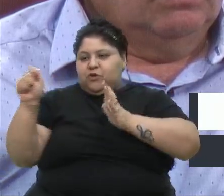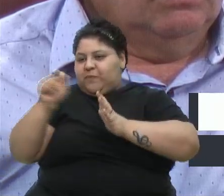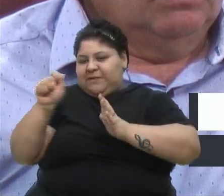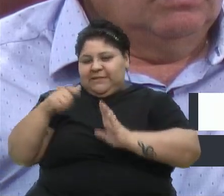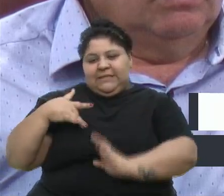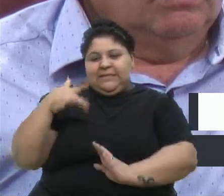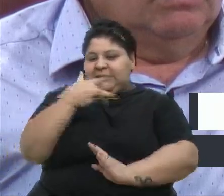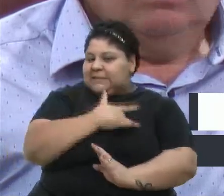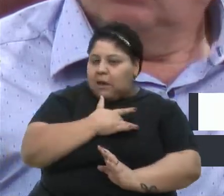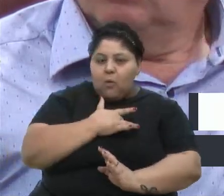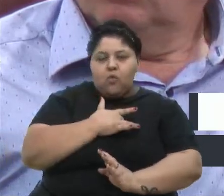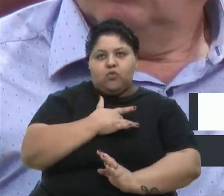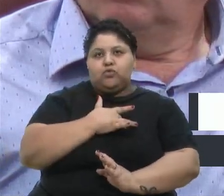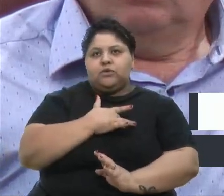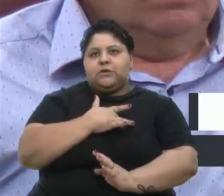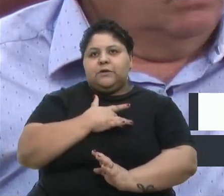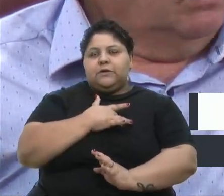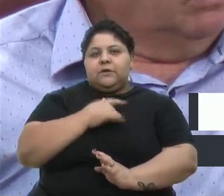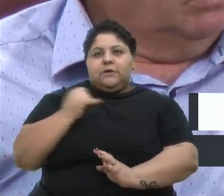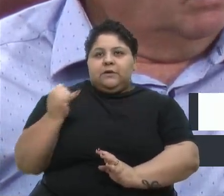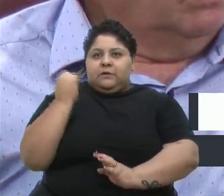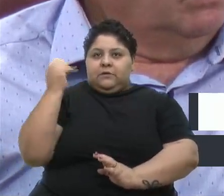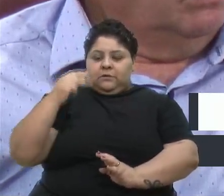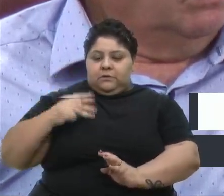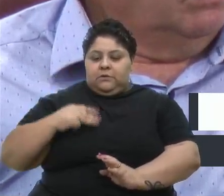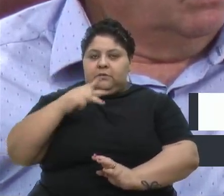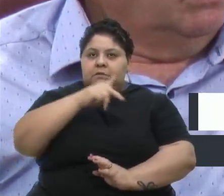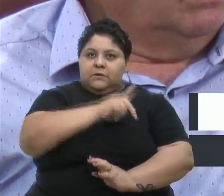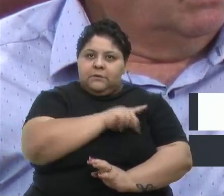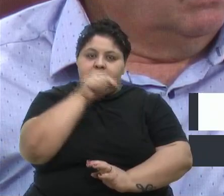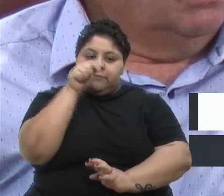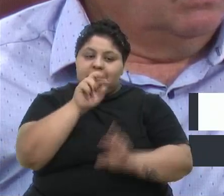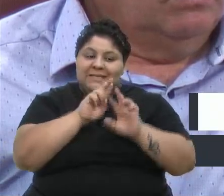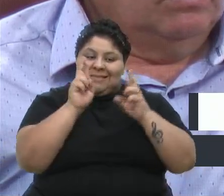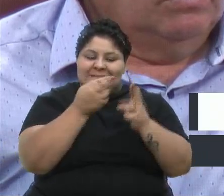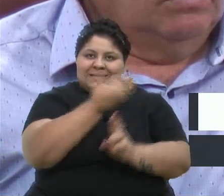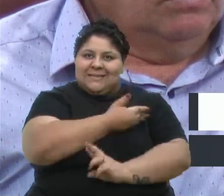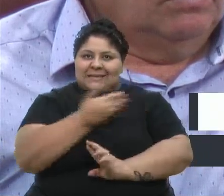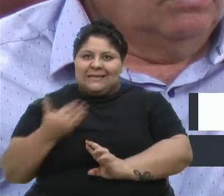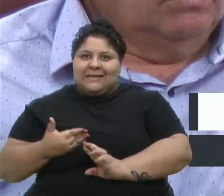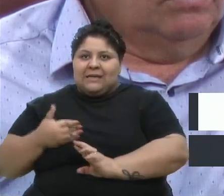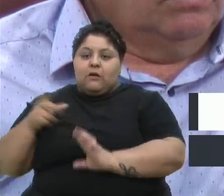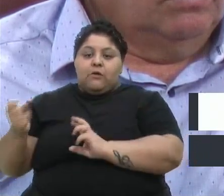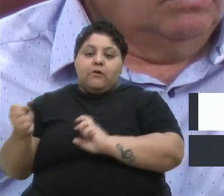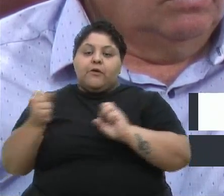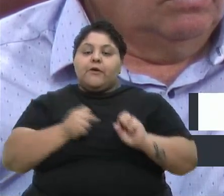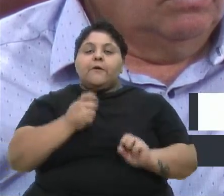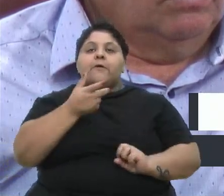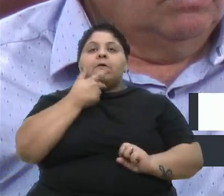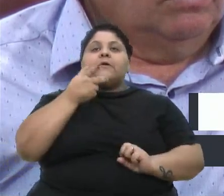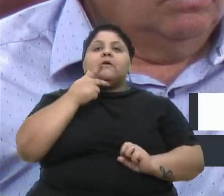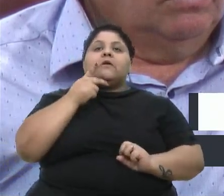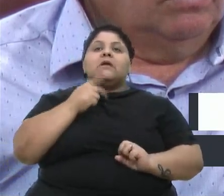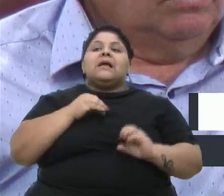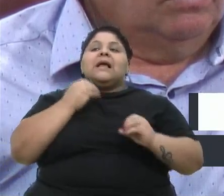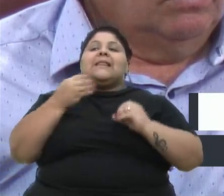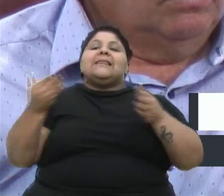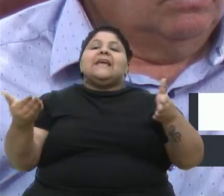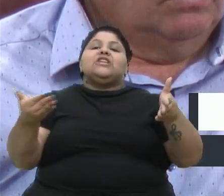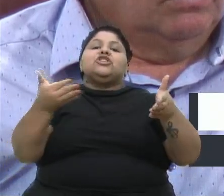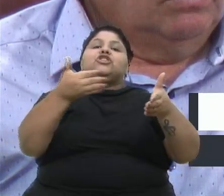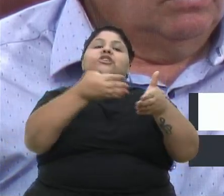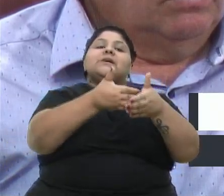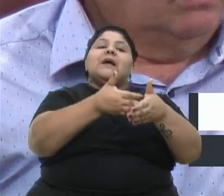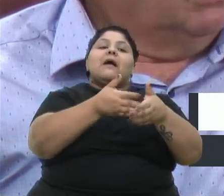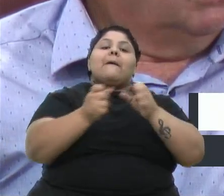importância do Ministério Público nesta reunião pública, para eles poderem também dizer até que ponto eles podem também